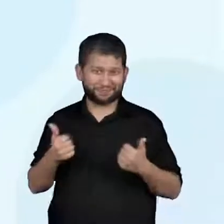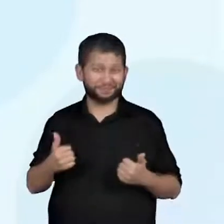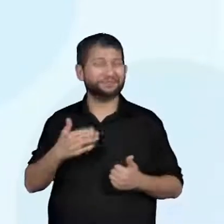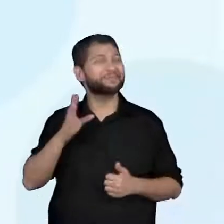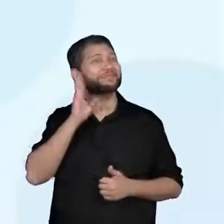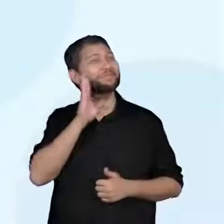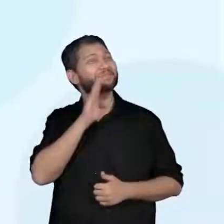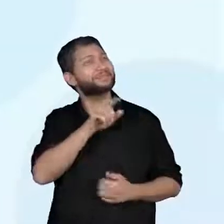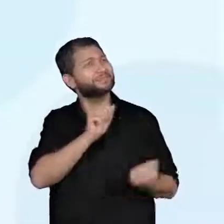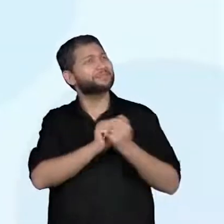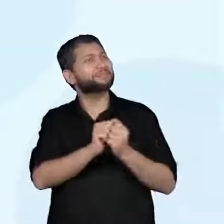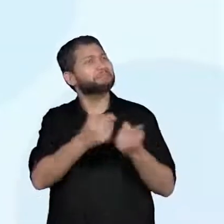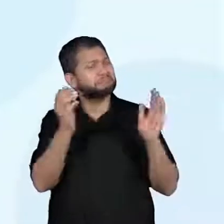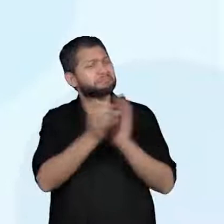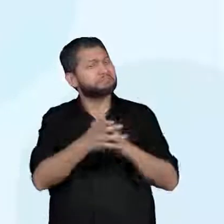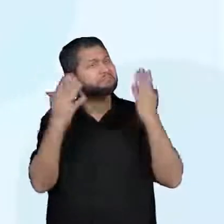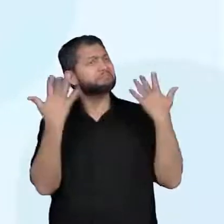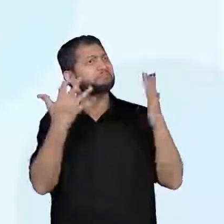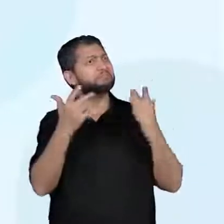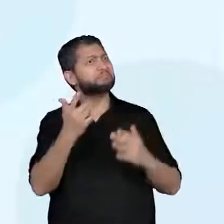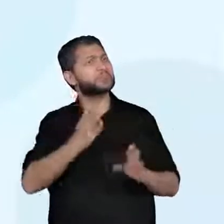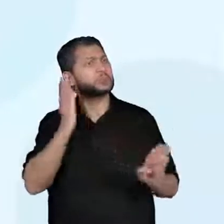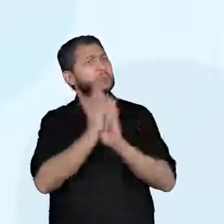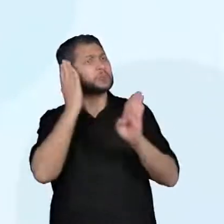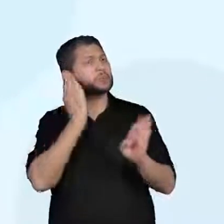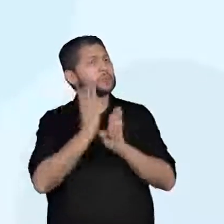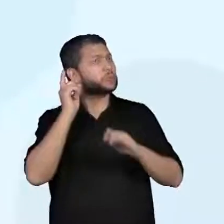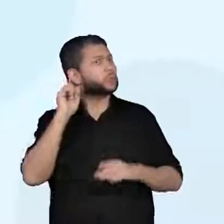Olha, você está de parabéns, hein, Pro? Muito obrigado. Acertou aí